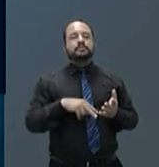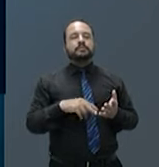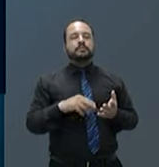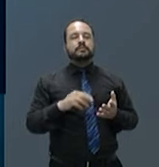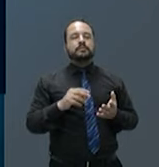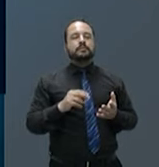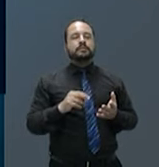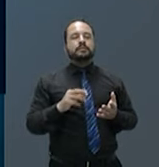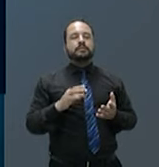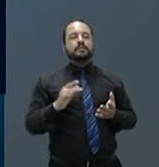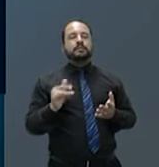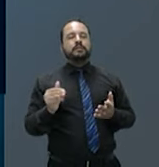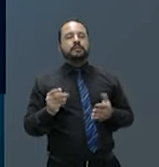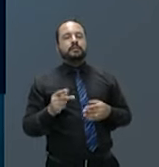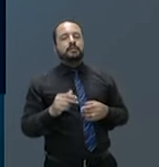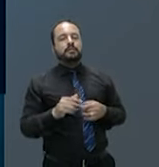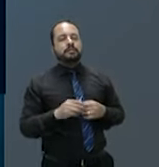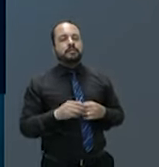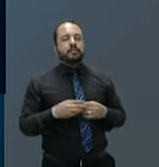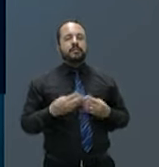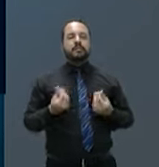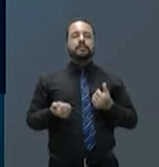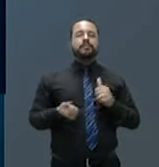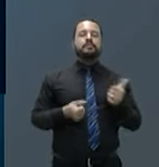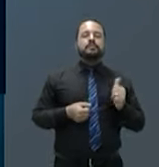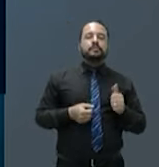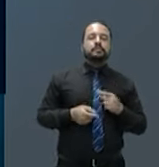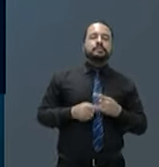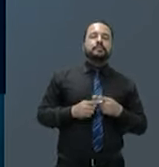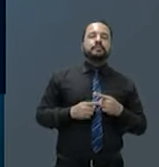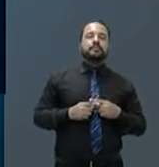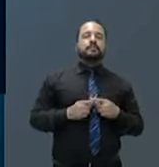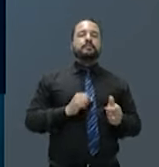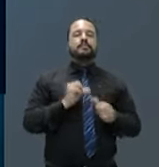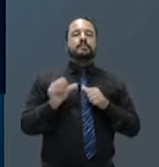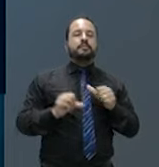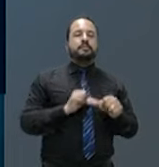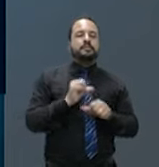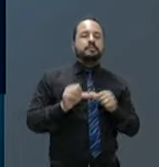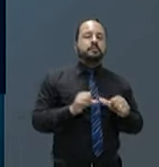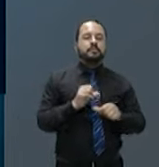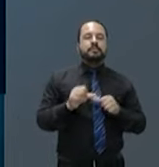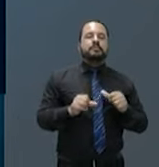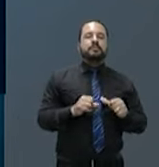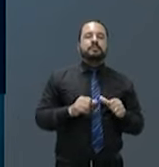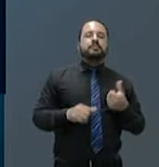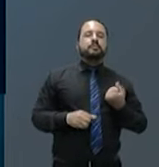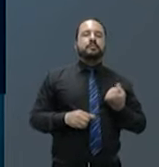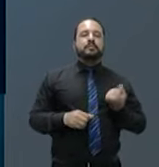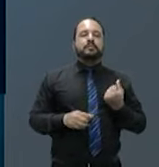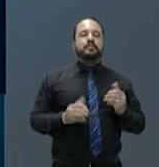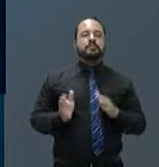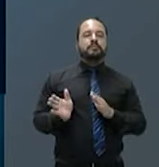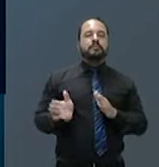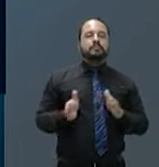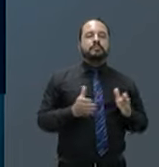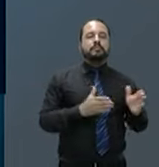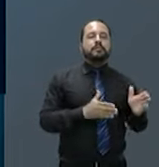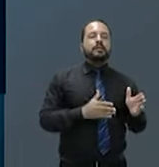ver se é este, é o 11, é porque já mudou tantas vezes aqui o número da ordem,